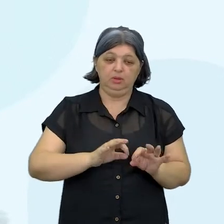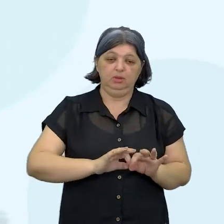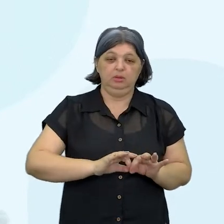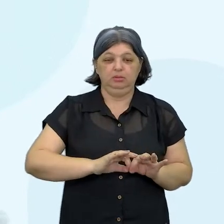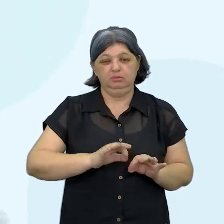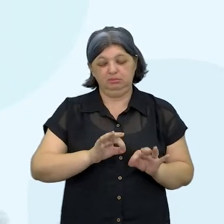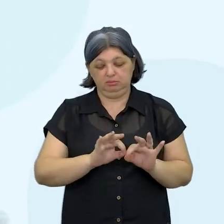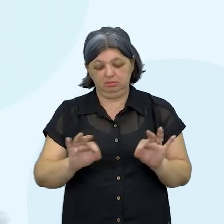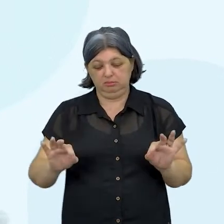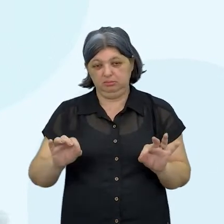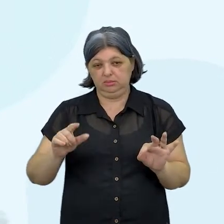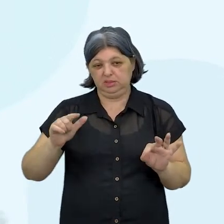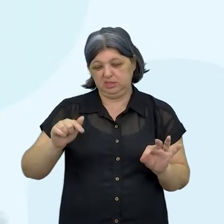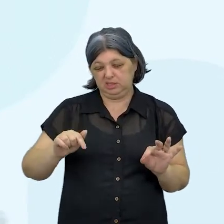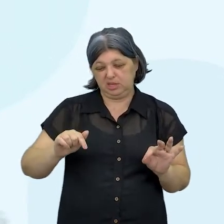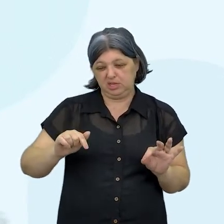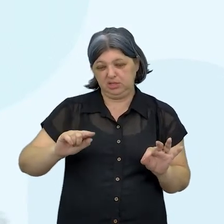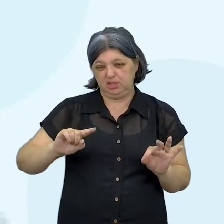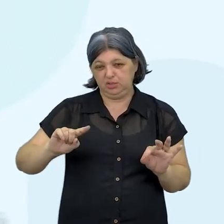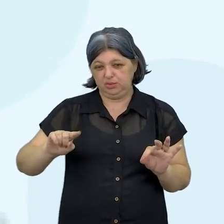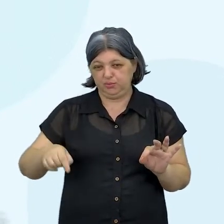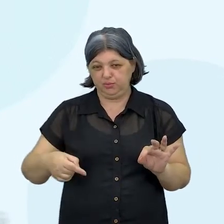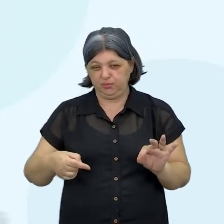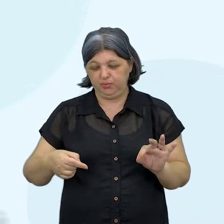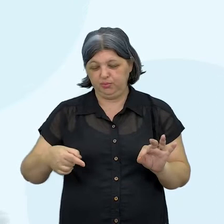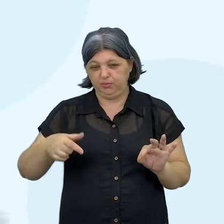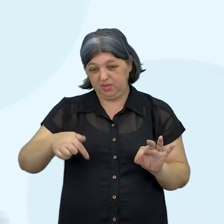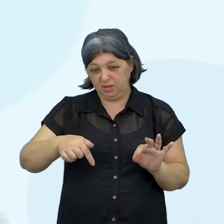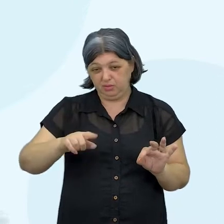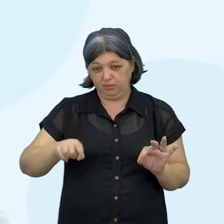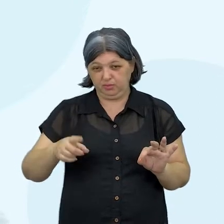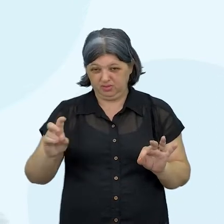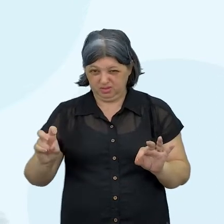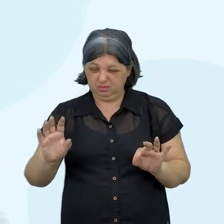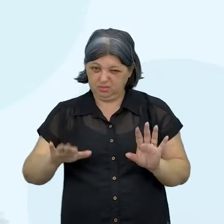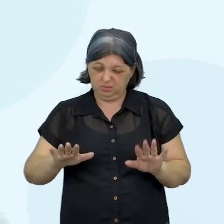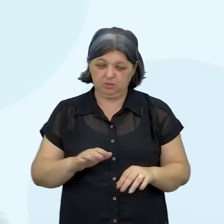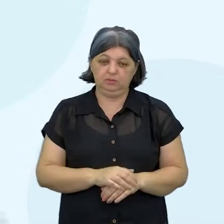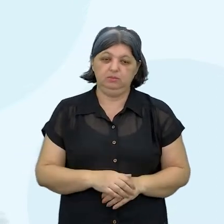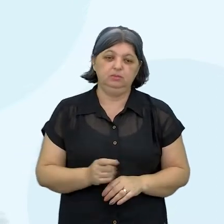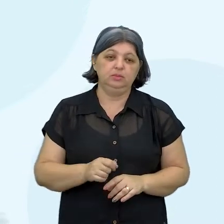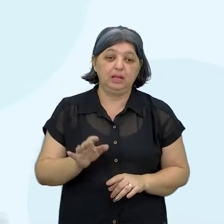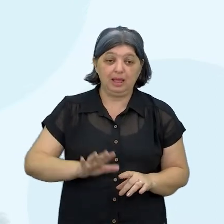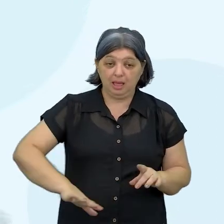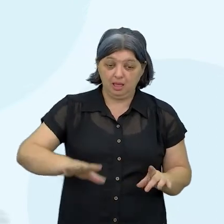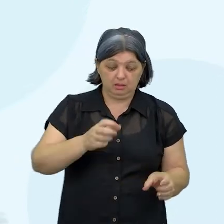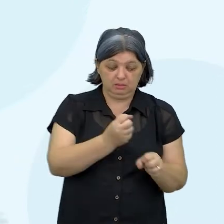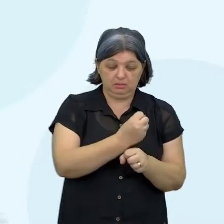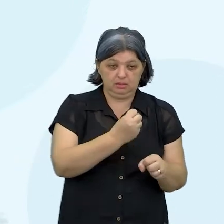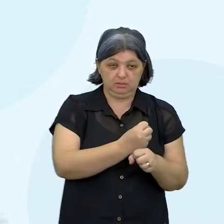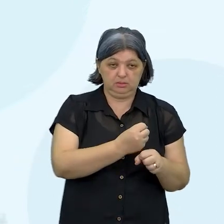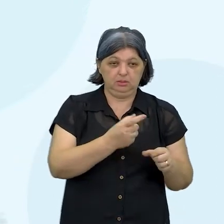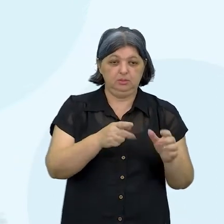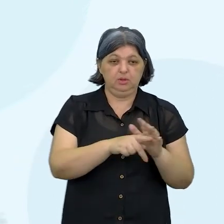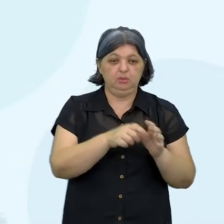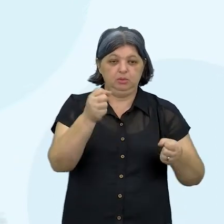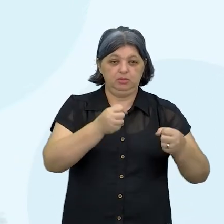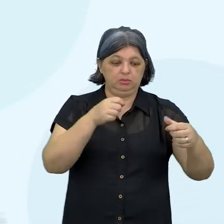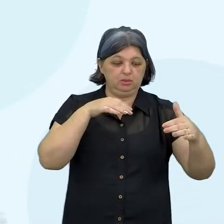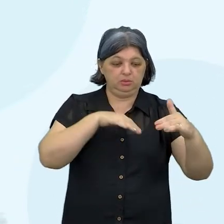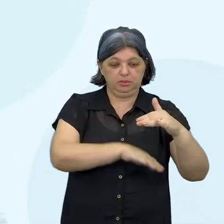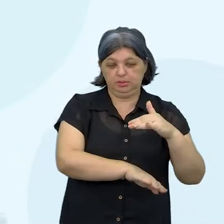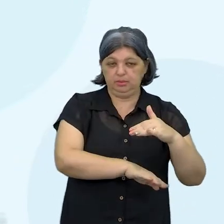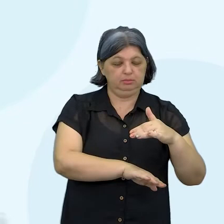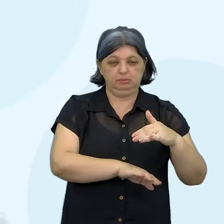7,5, alguma coisa assim, tá? E aí, olha só. Área de garagem eu não vou construir. Então, deixei